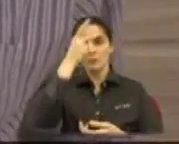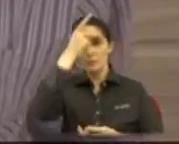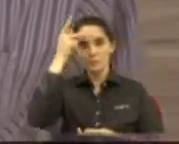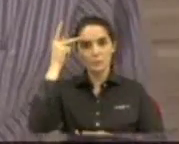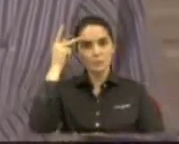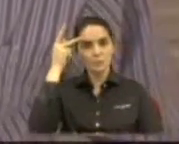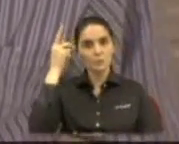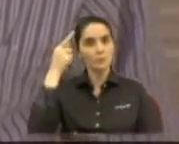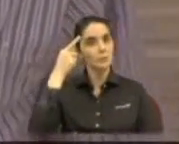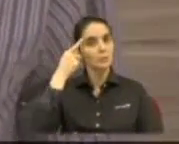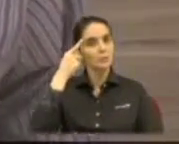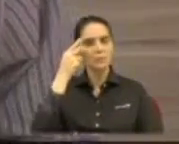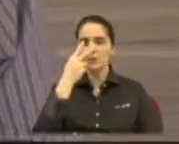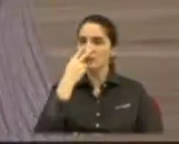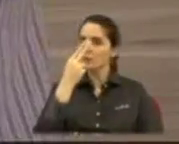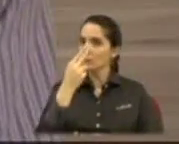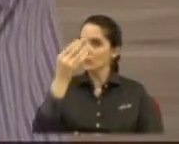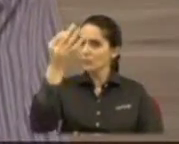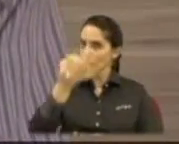está certo.